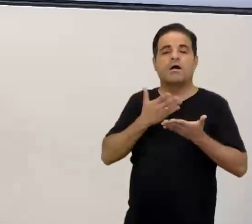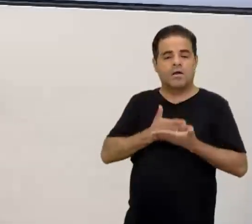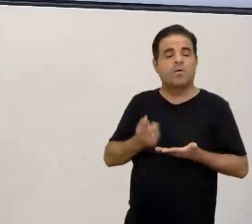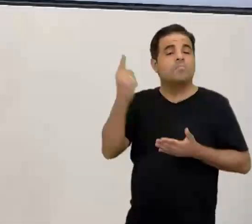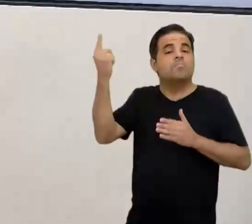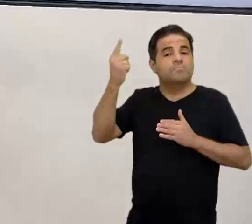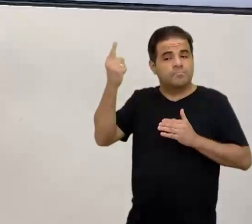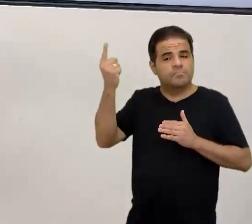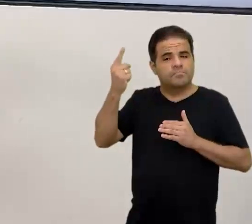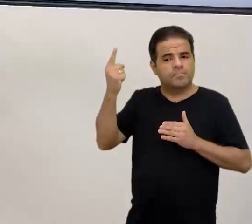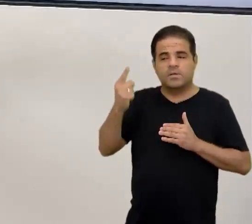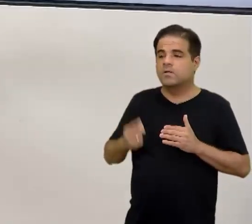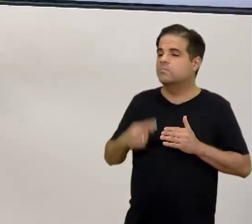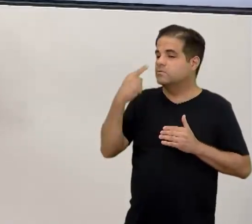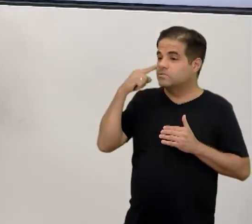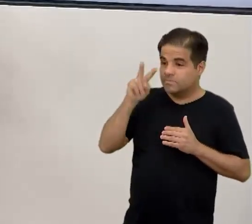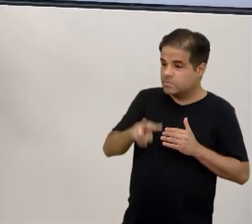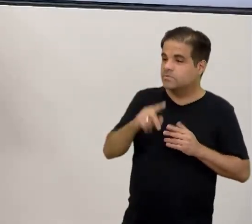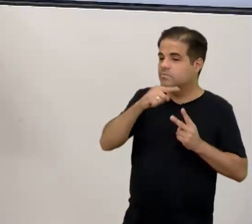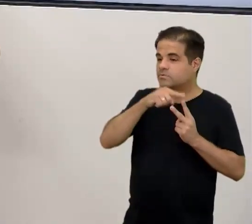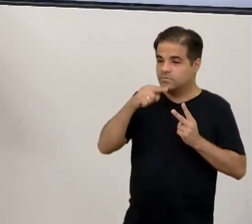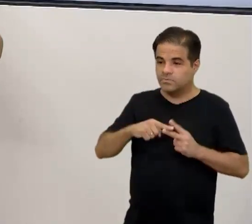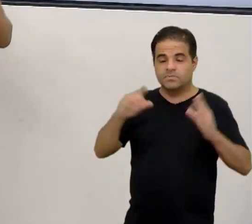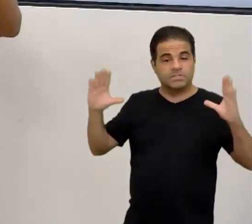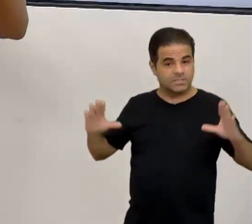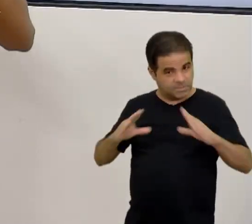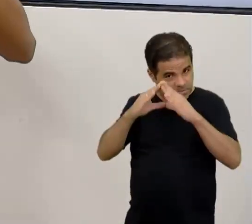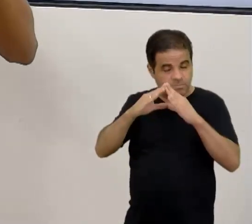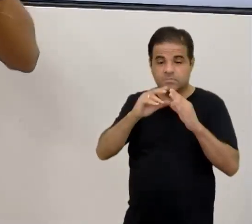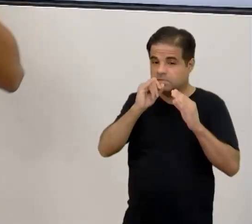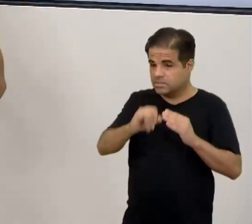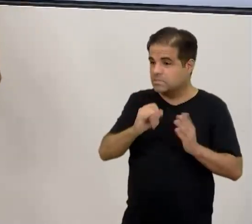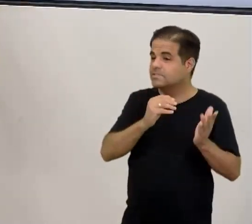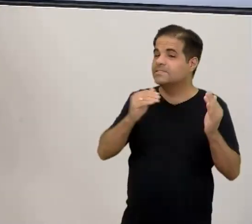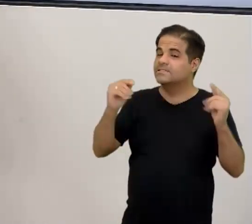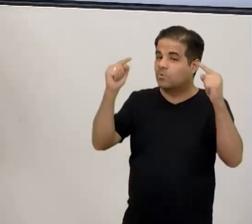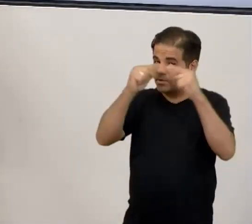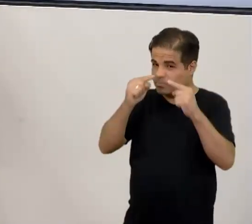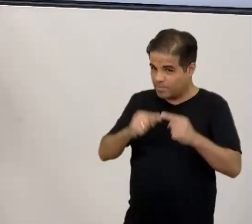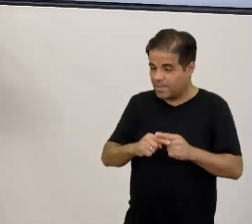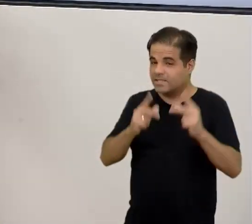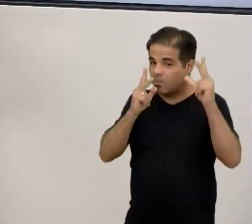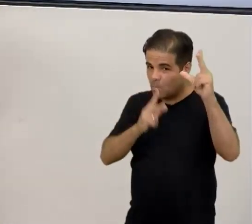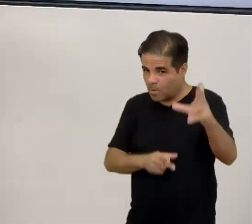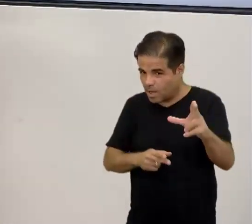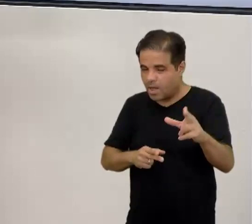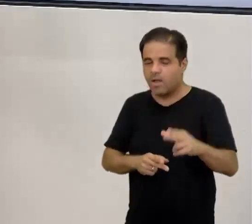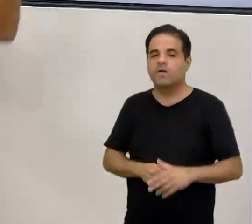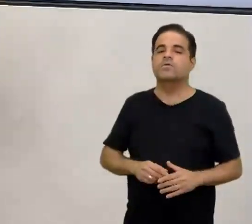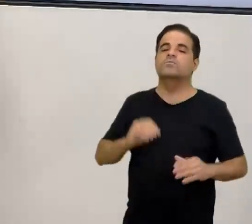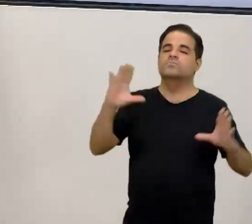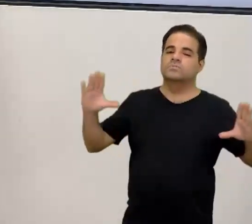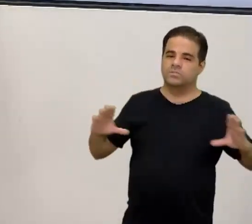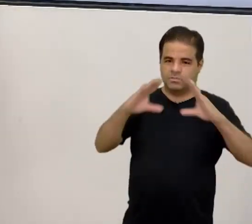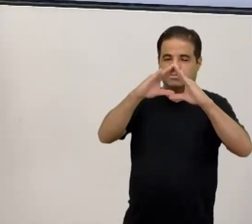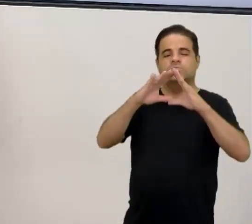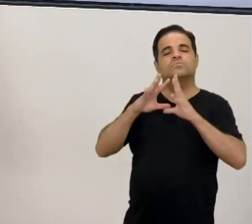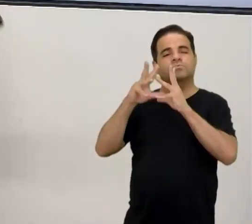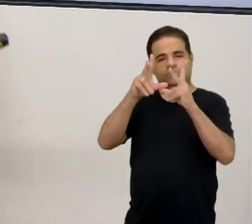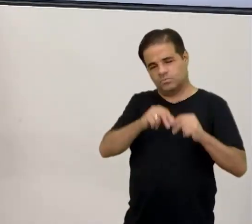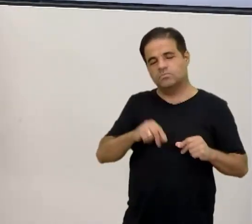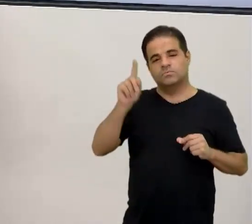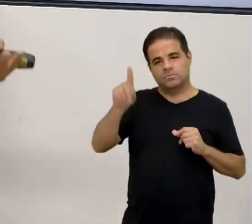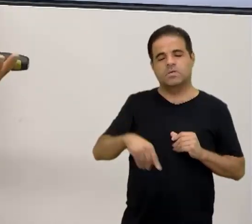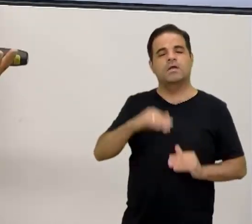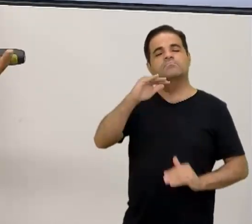primeiro caso. Olha para dois ângulos nos dois triângulos. Se os correspondentes forem iguaizinhos, então o triângulo inteiro aí,